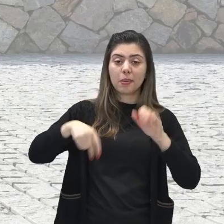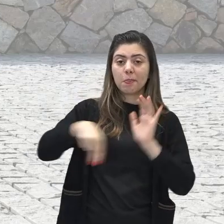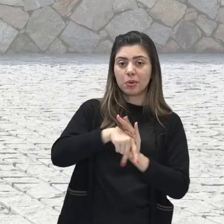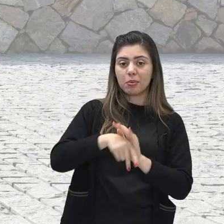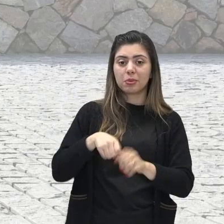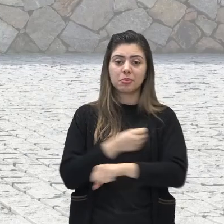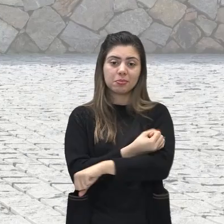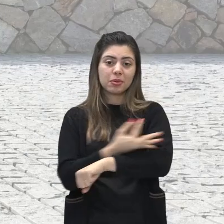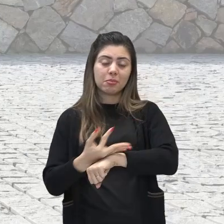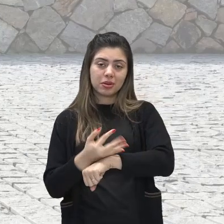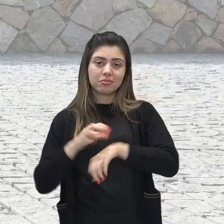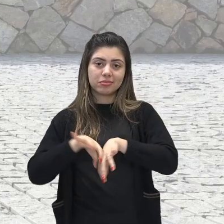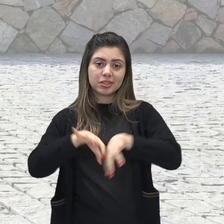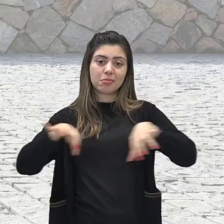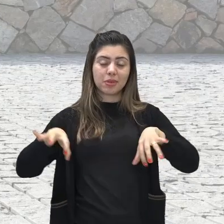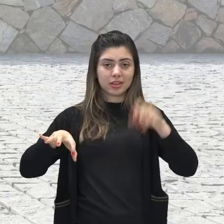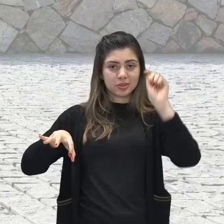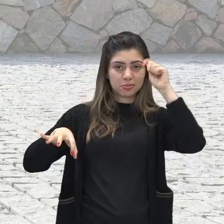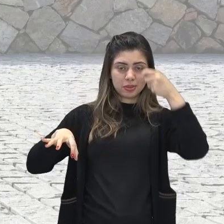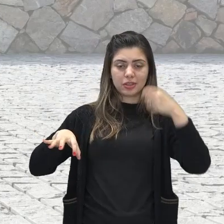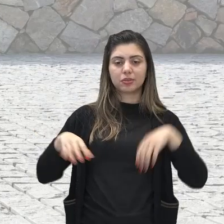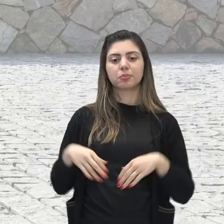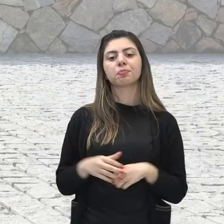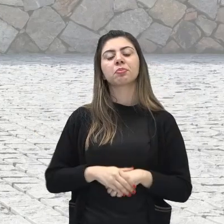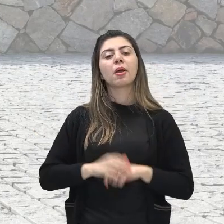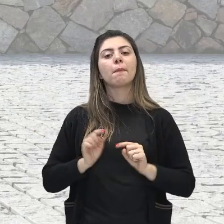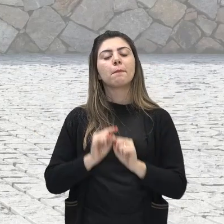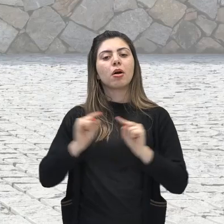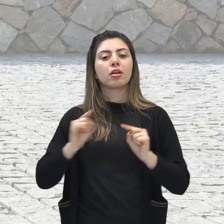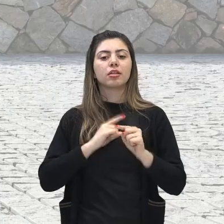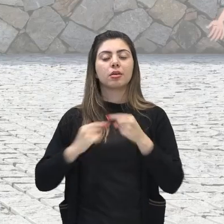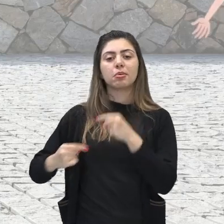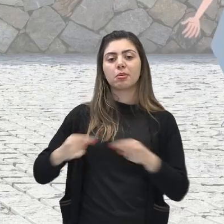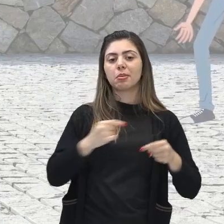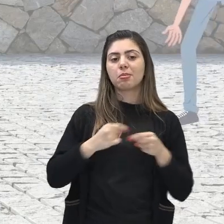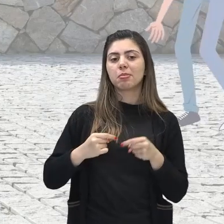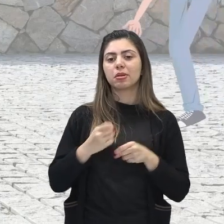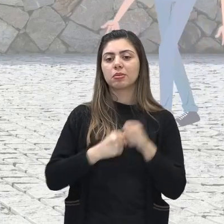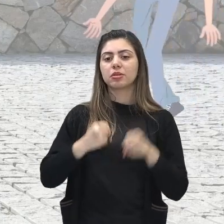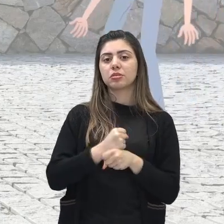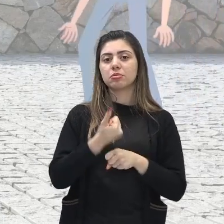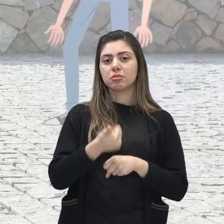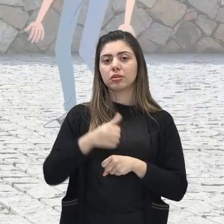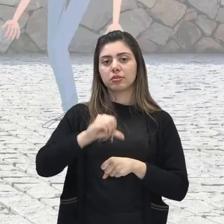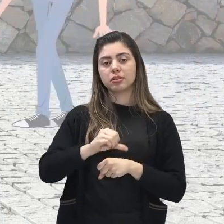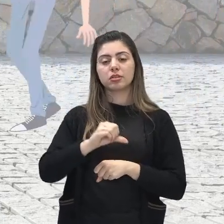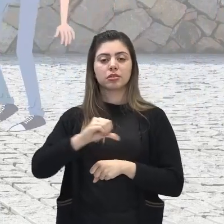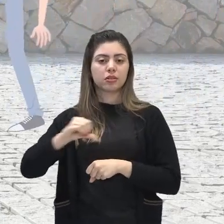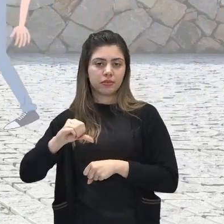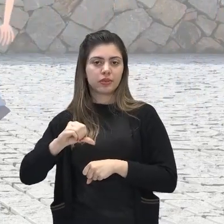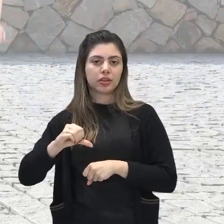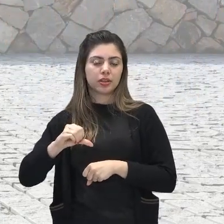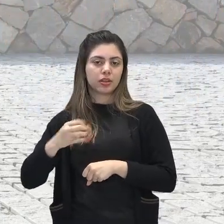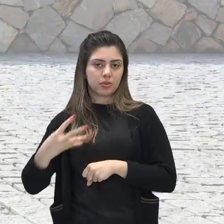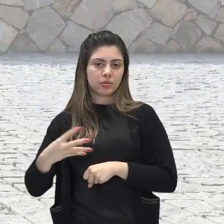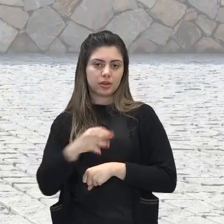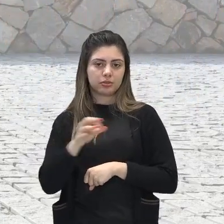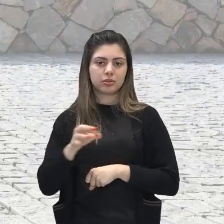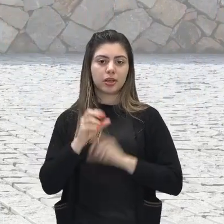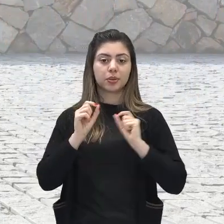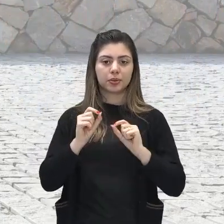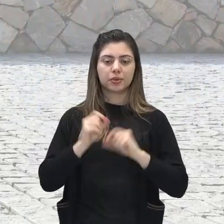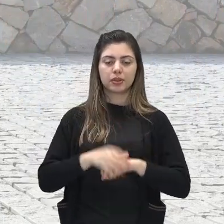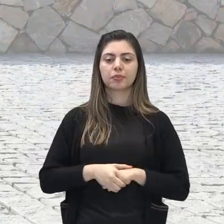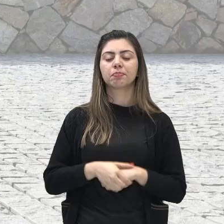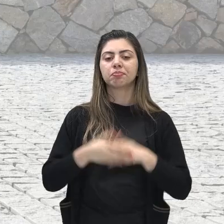brancos, separados de negros. Mas com o fim do apartheid em 1944, né, que até quando 1994, perdão,